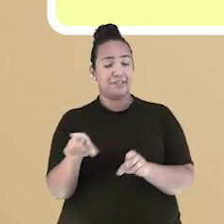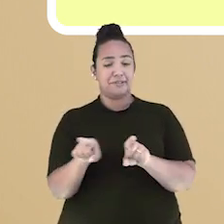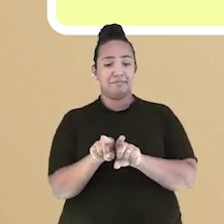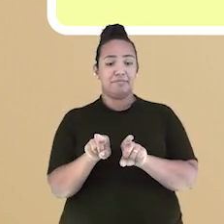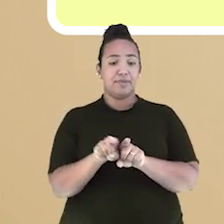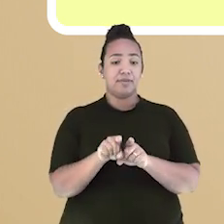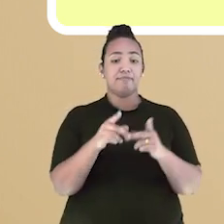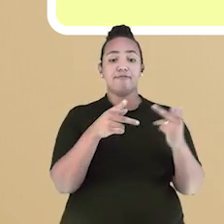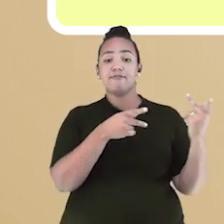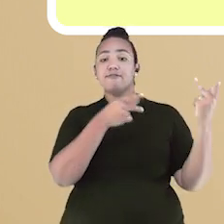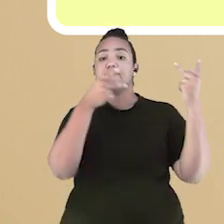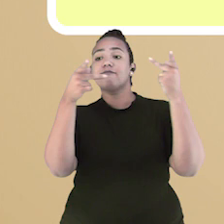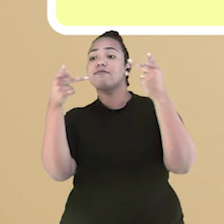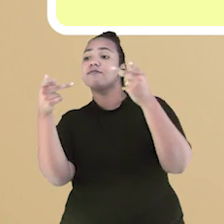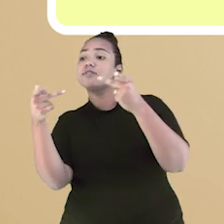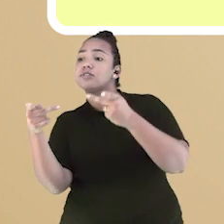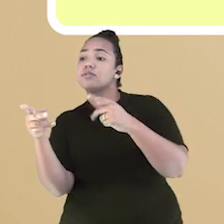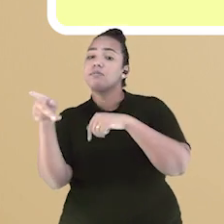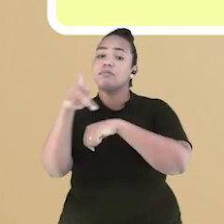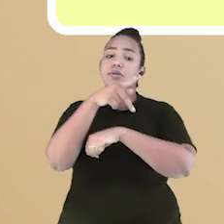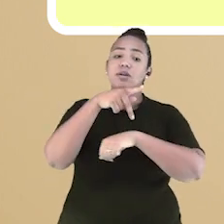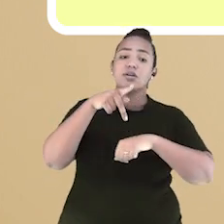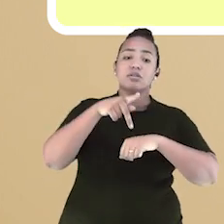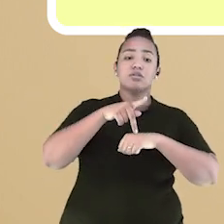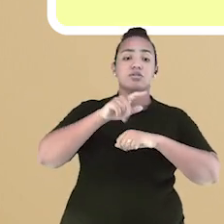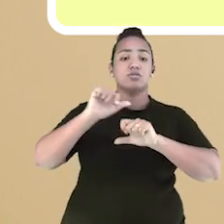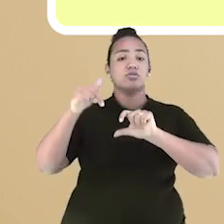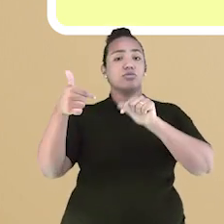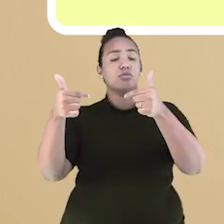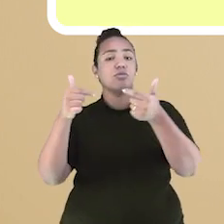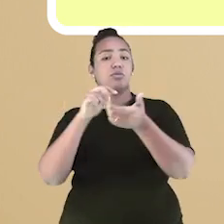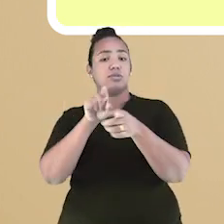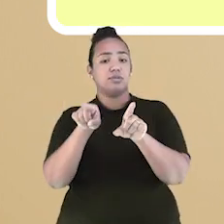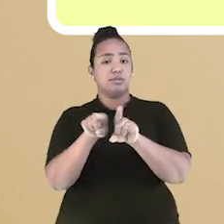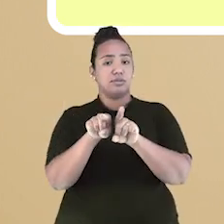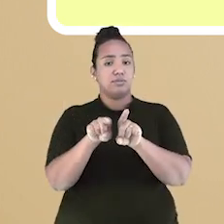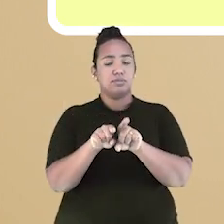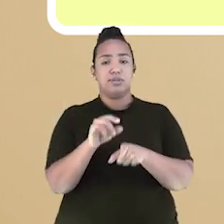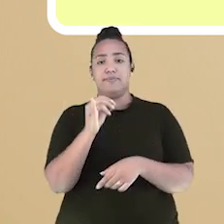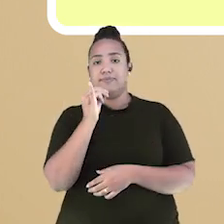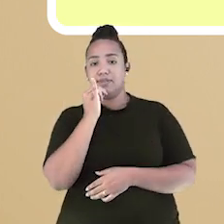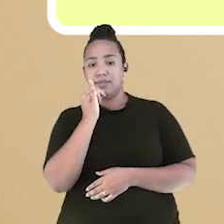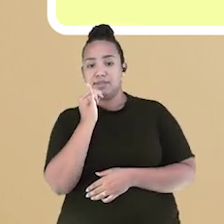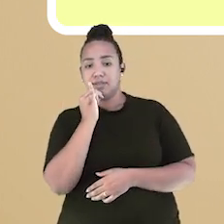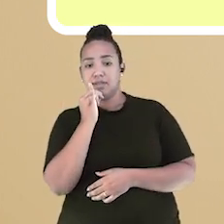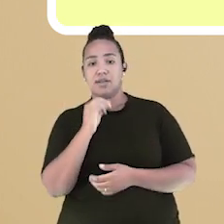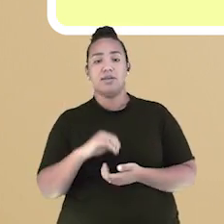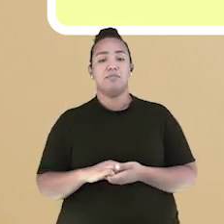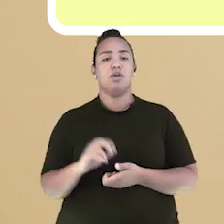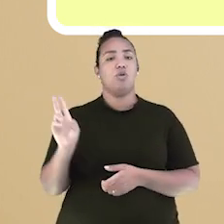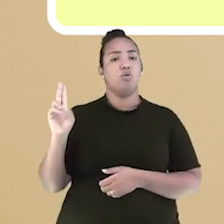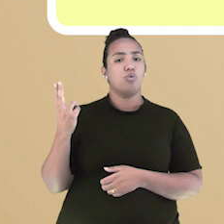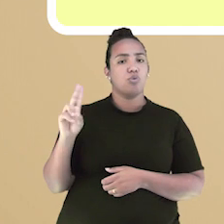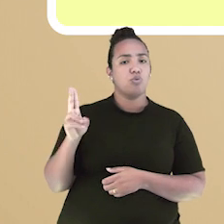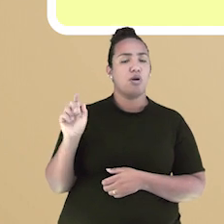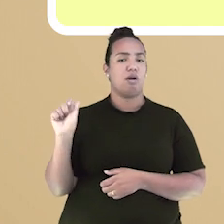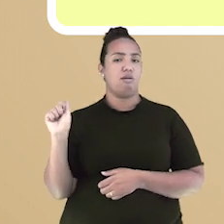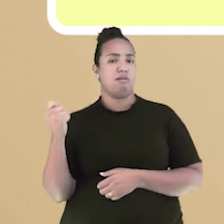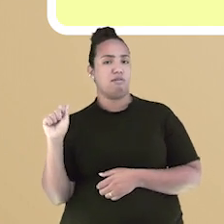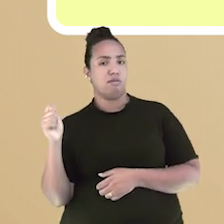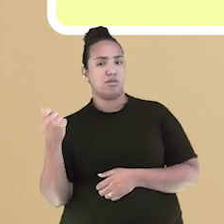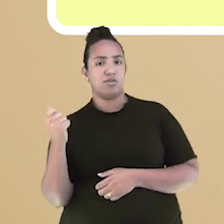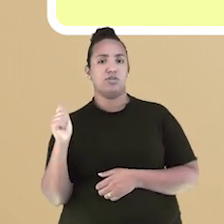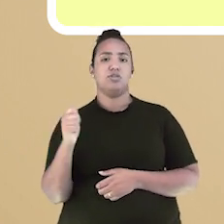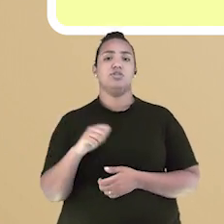visitou também outros países, como o arquipélago de Galápagos, no Equador, com paradas no Uruguai, Argentina, Chile